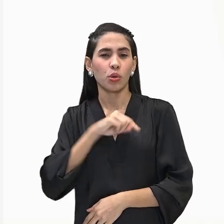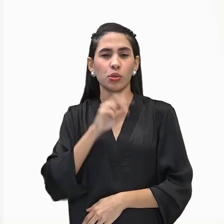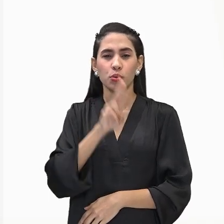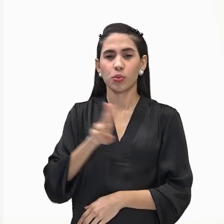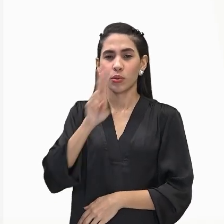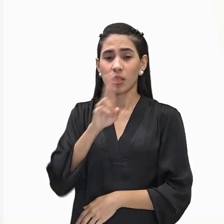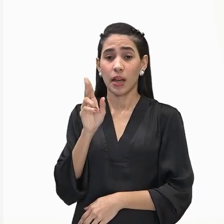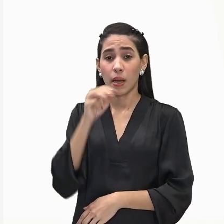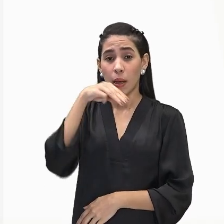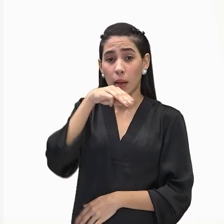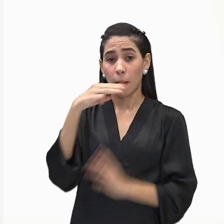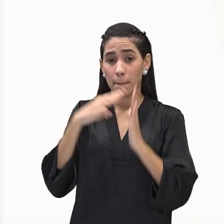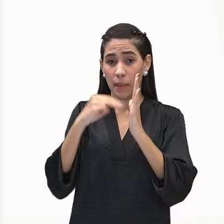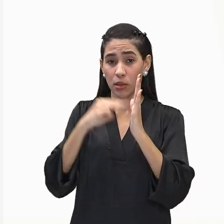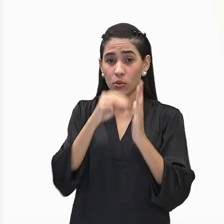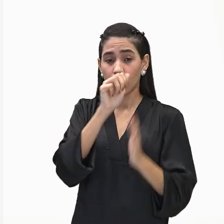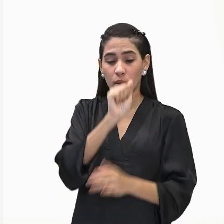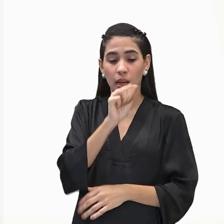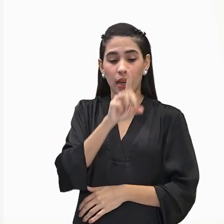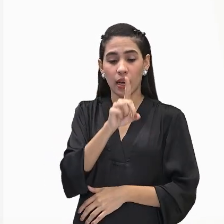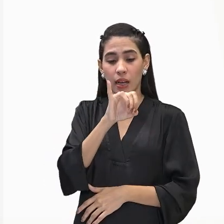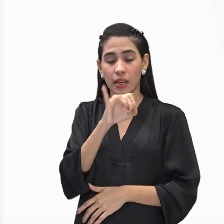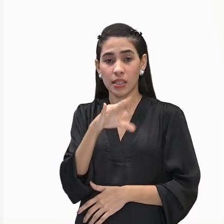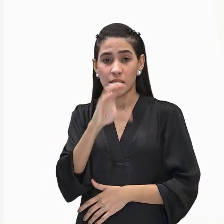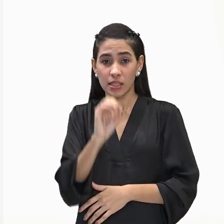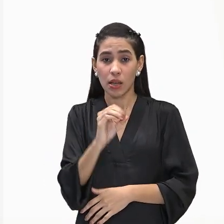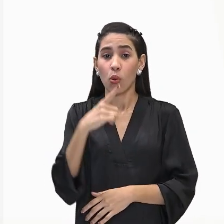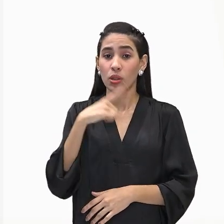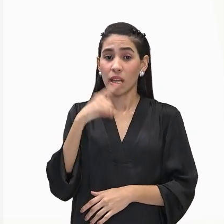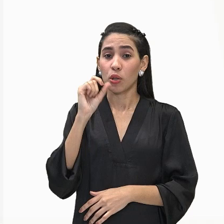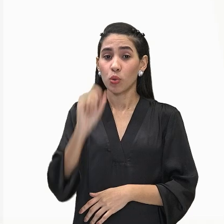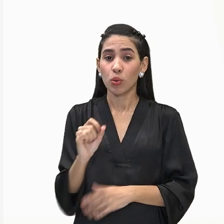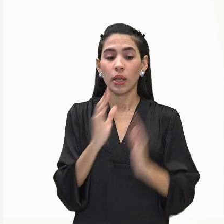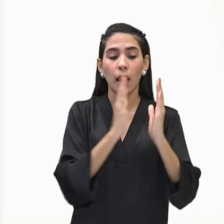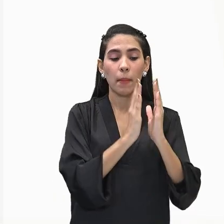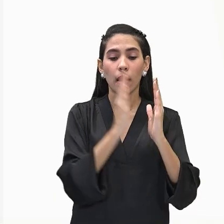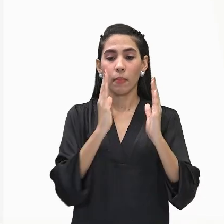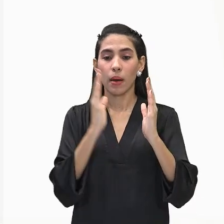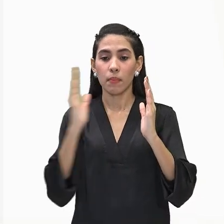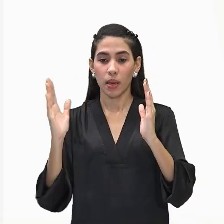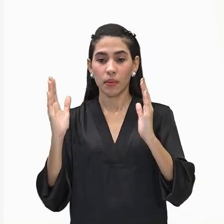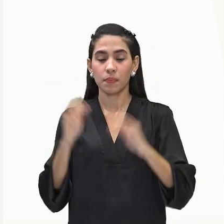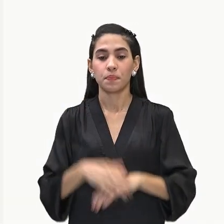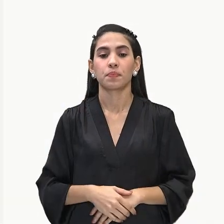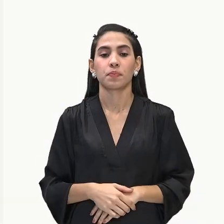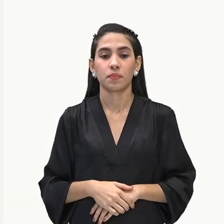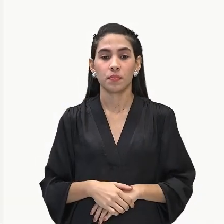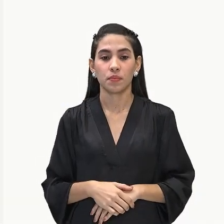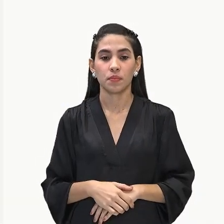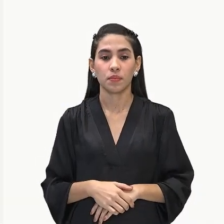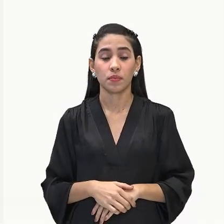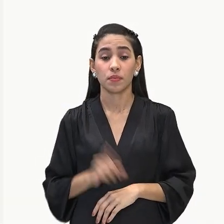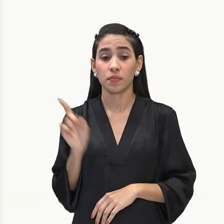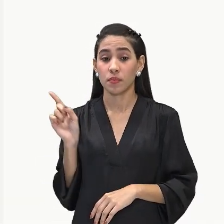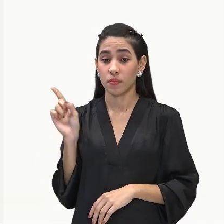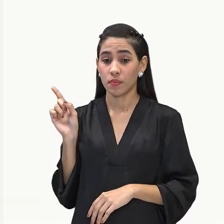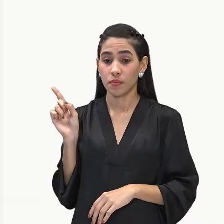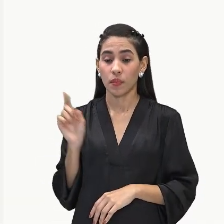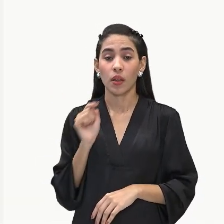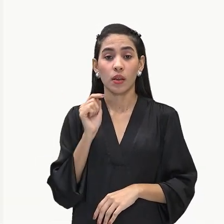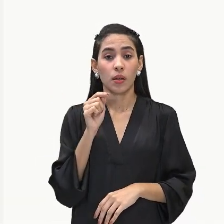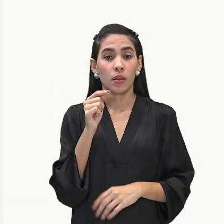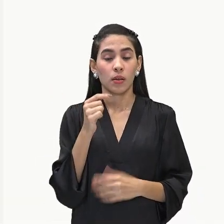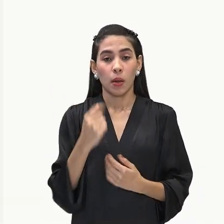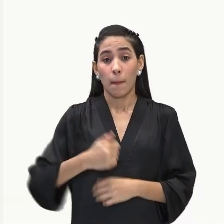da adição, nós teremos aí passos. Quais são os passos? O primeiro, para resolver o